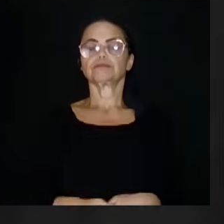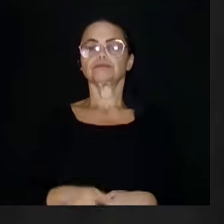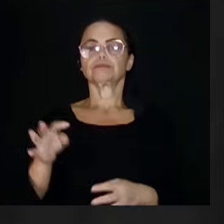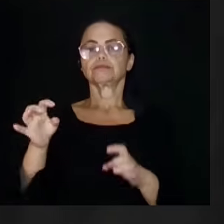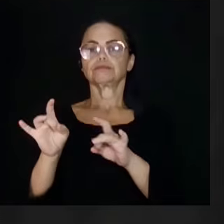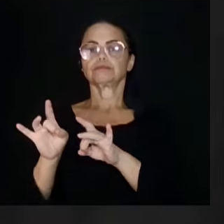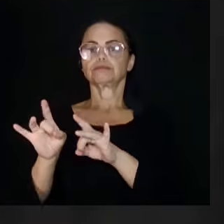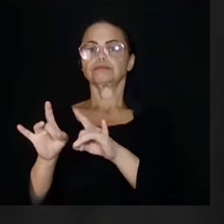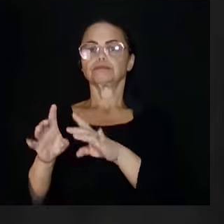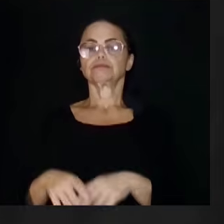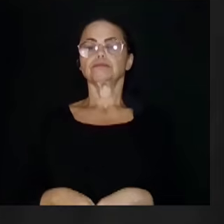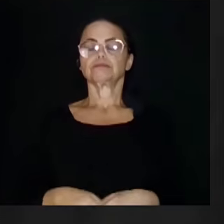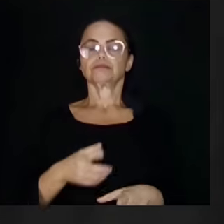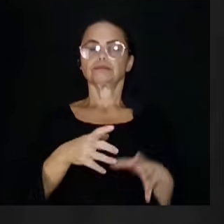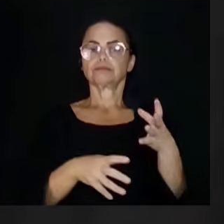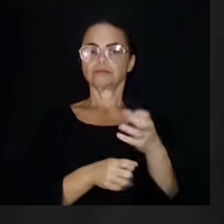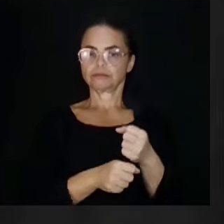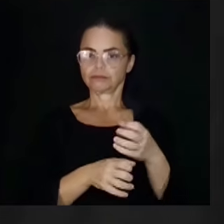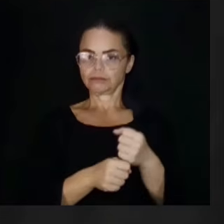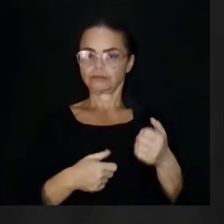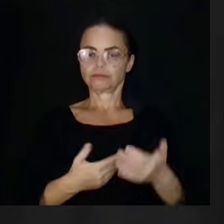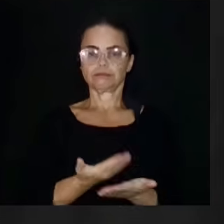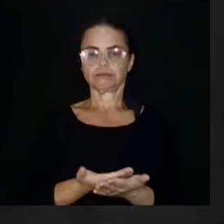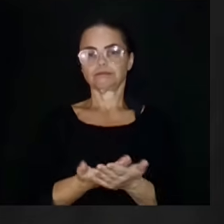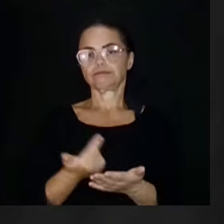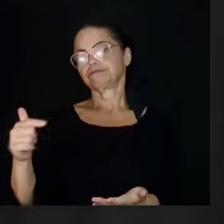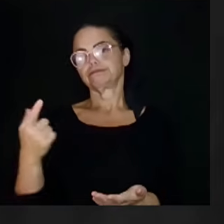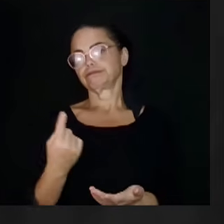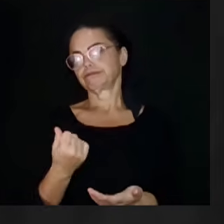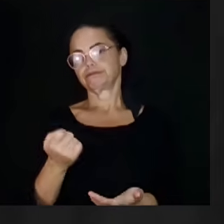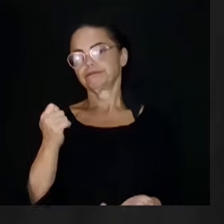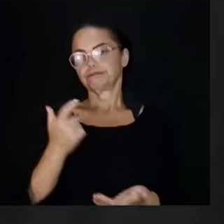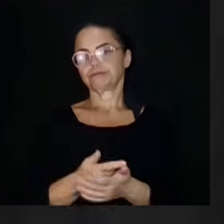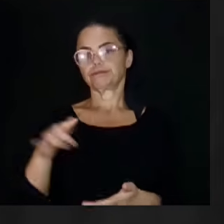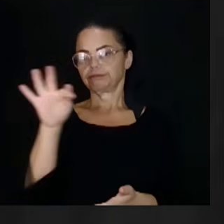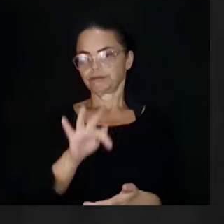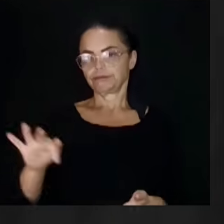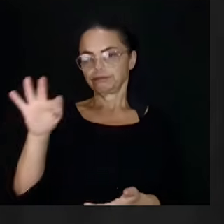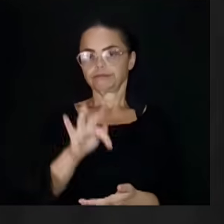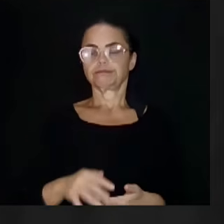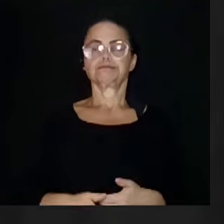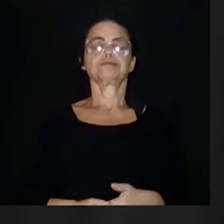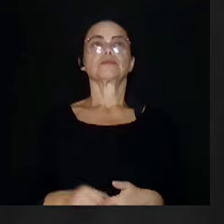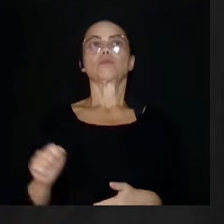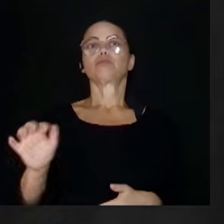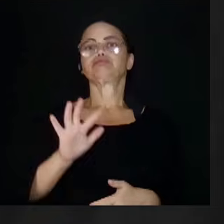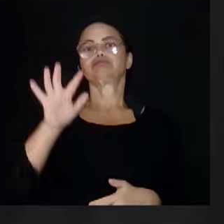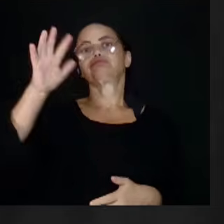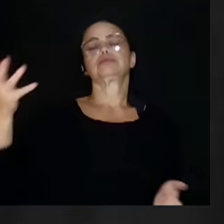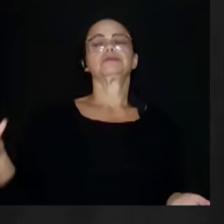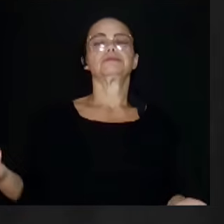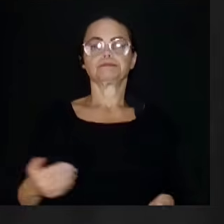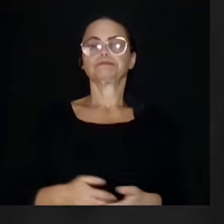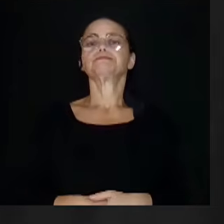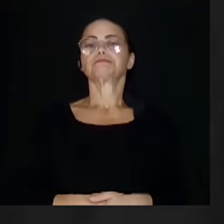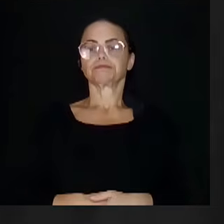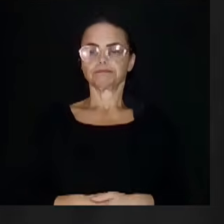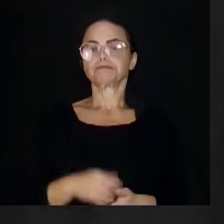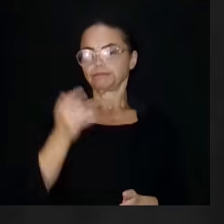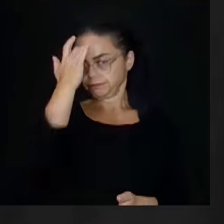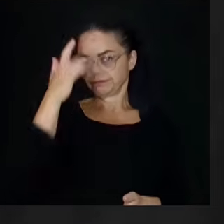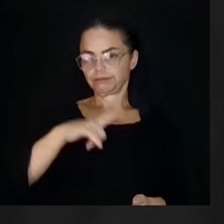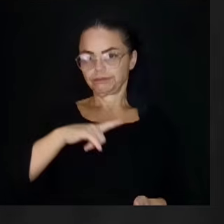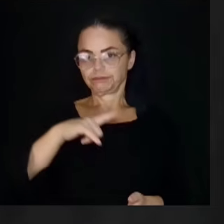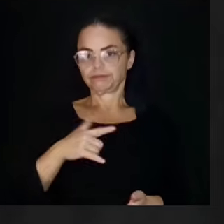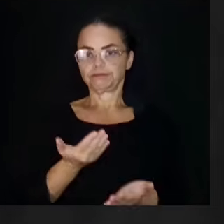porque eu queria estudar. Não tinha condições de fazer uma faculdade, naquela época a gente não tinha essas questões, as facilidades que hoje tem, né? Para além de